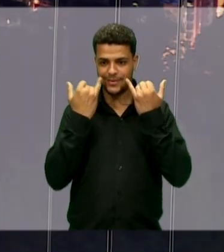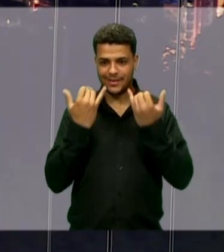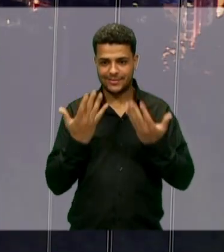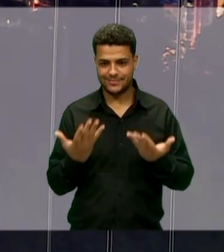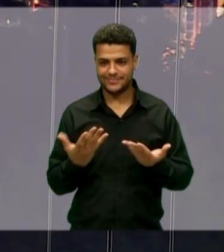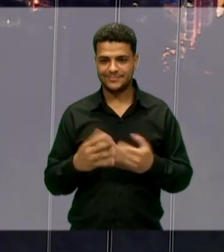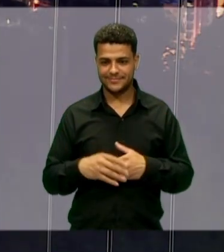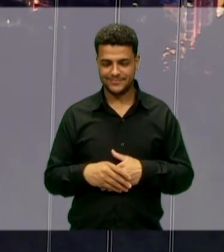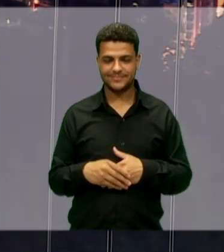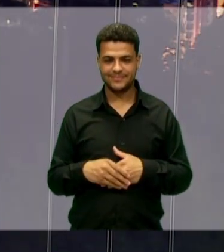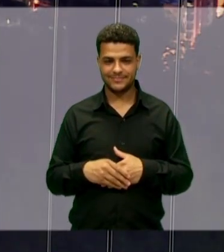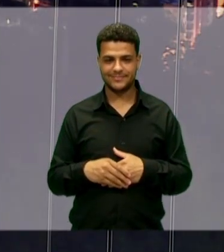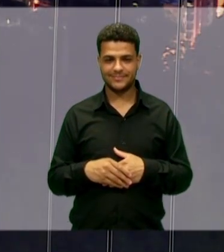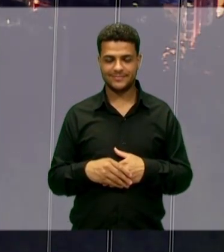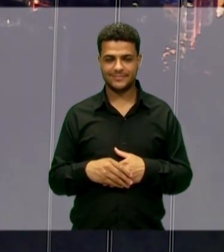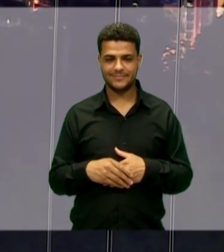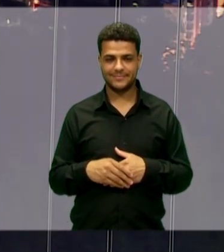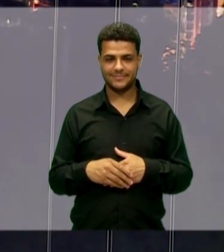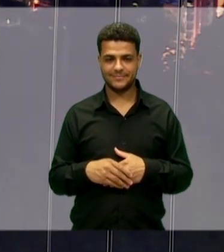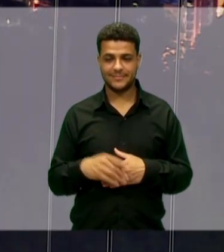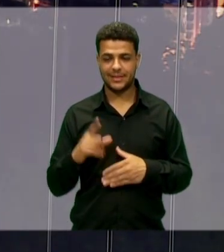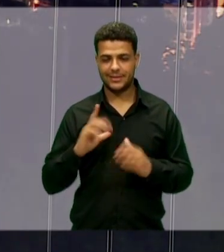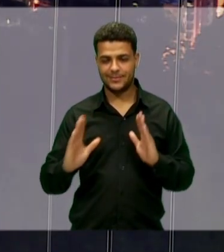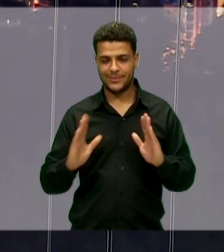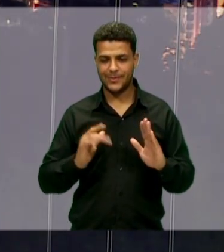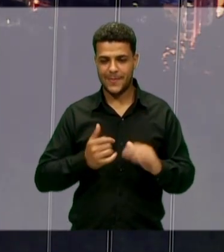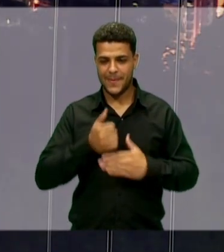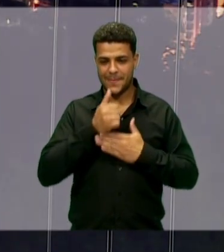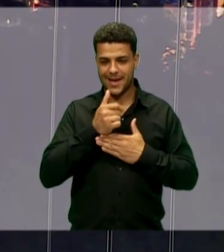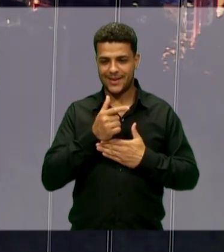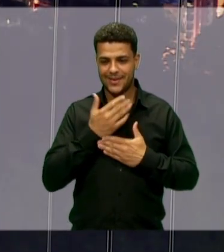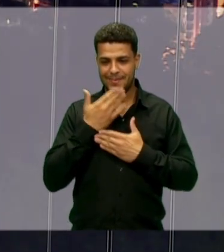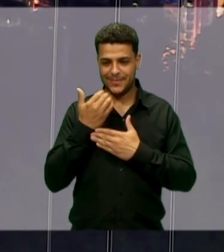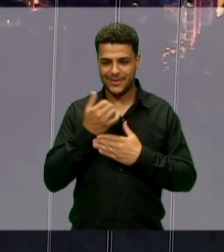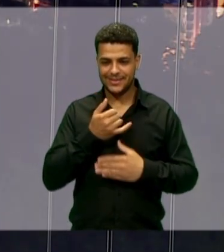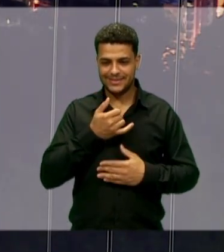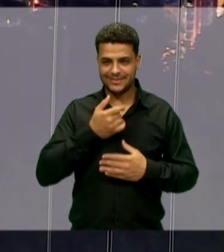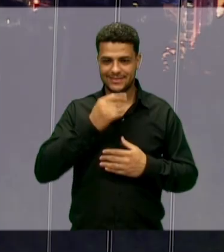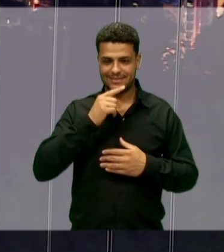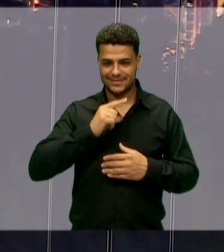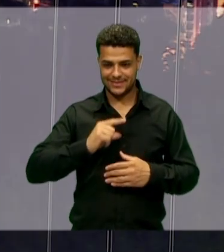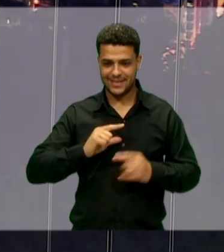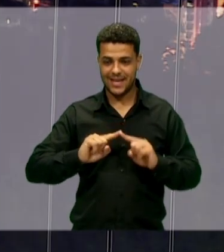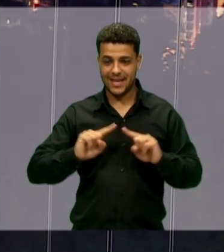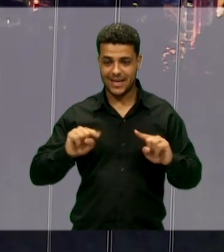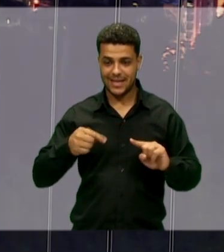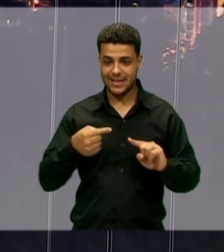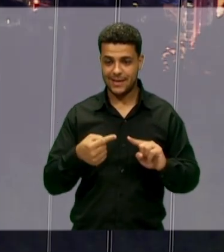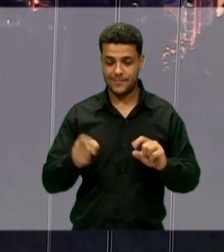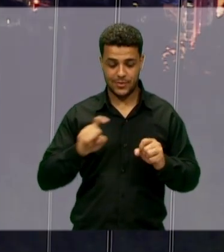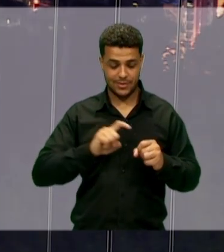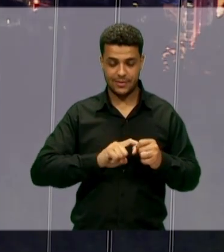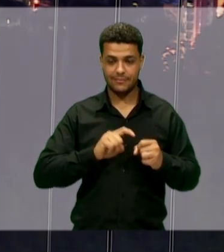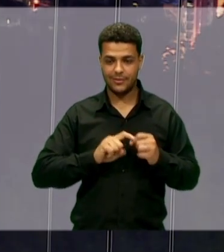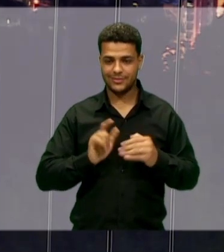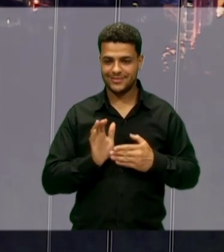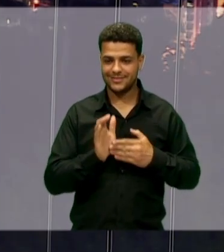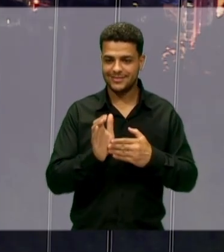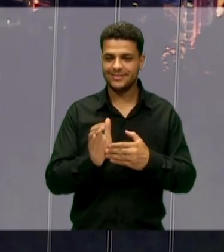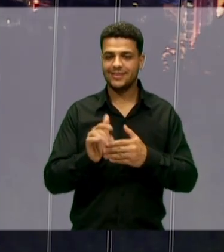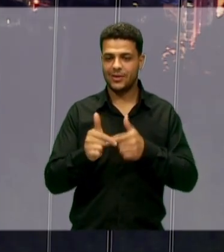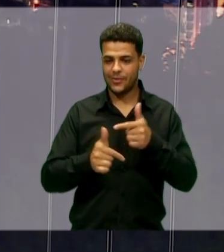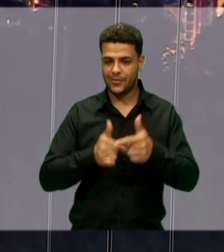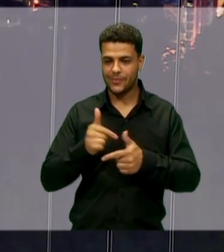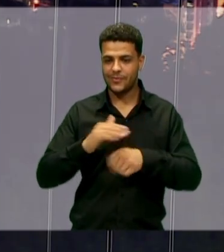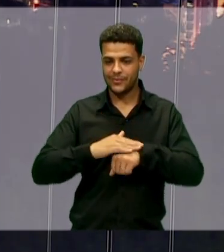gente. A gente tem que tomar uma aguinha para se hidratar, né, que é bom. E na volta a gente segue aqui conversando